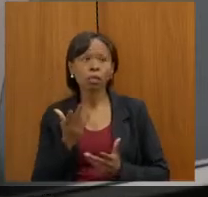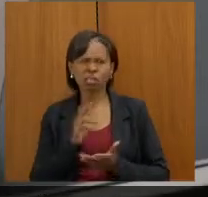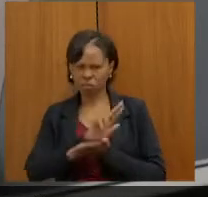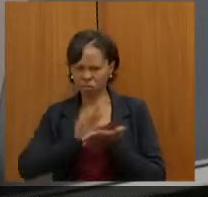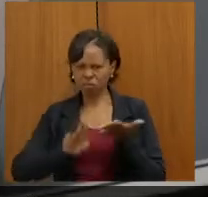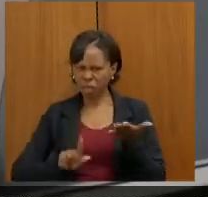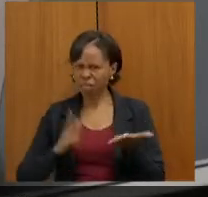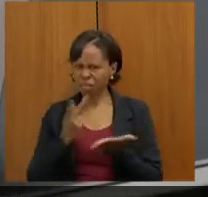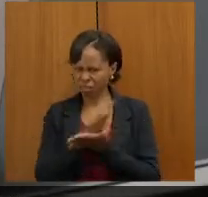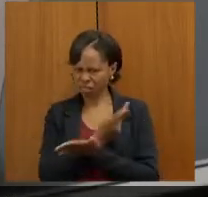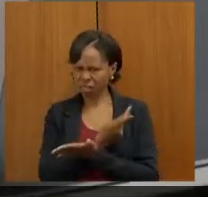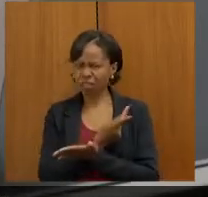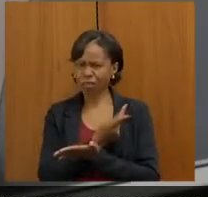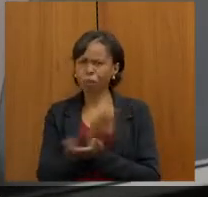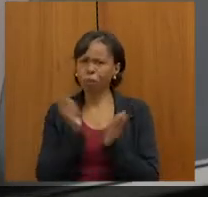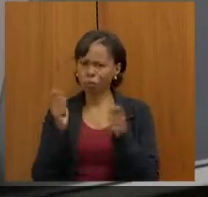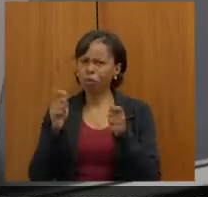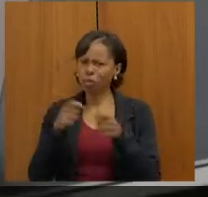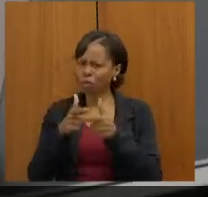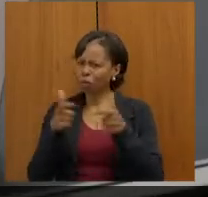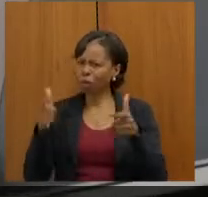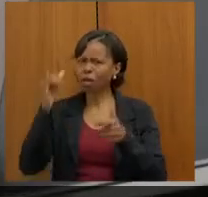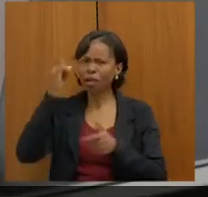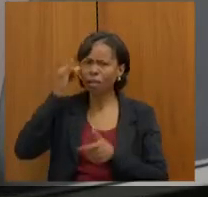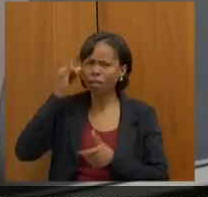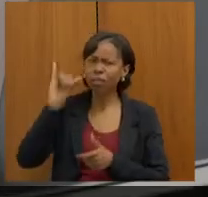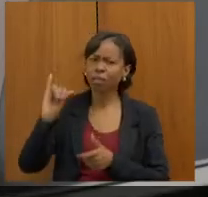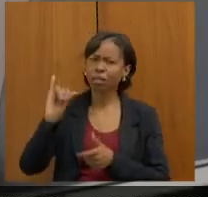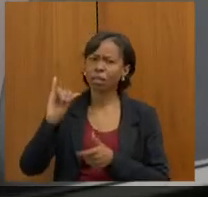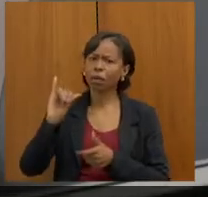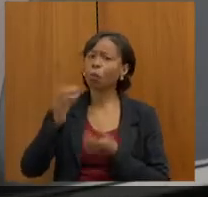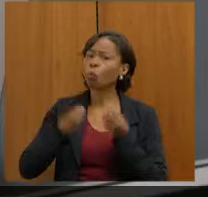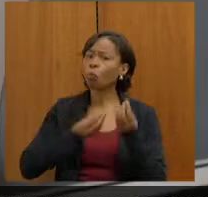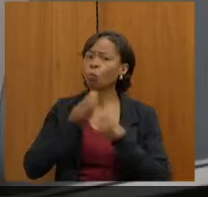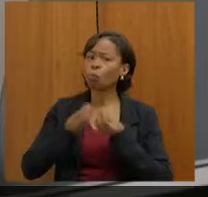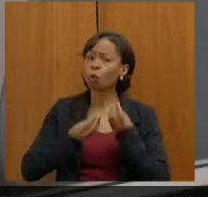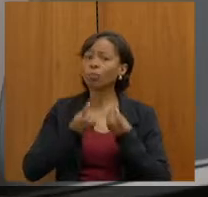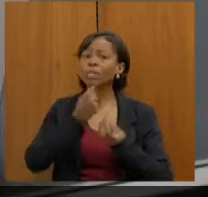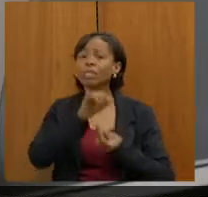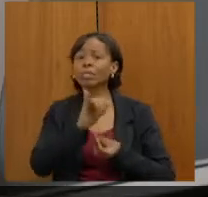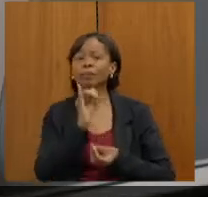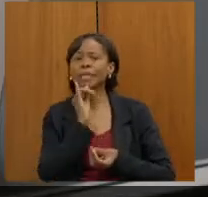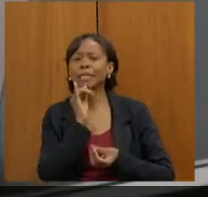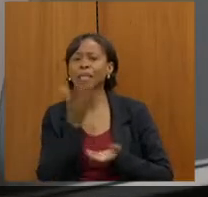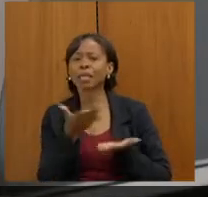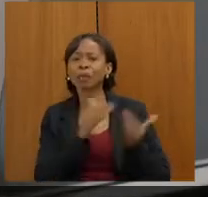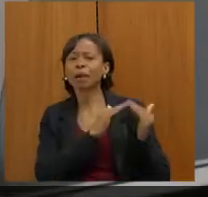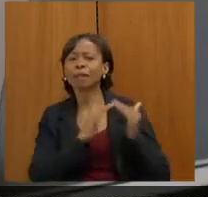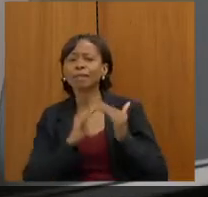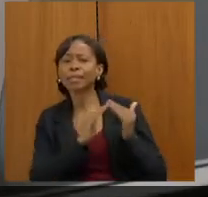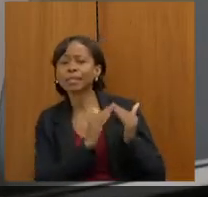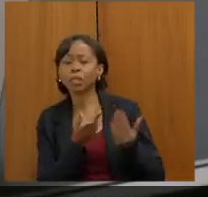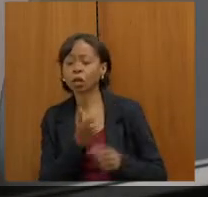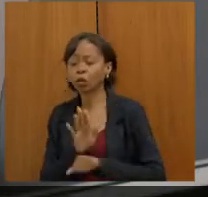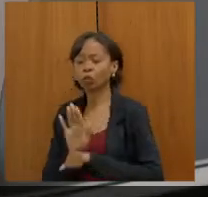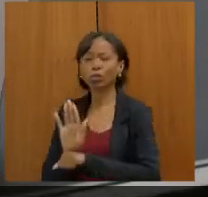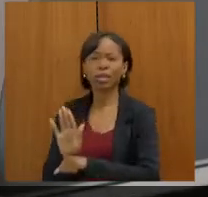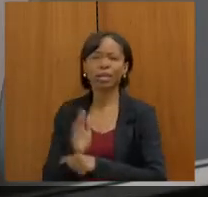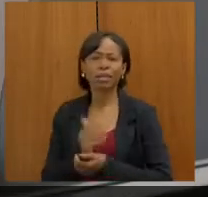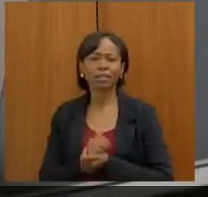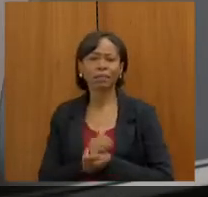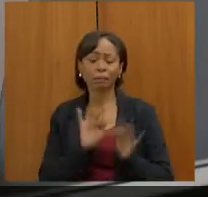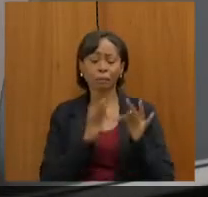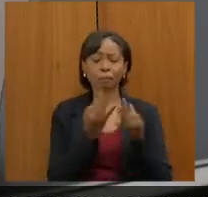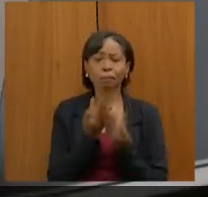casos poderia ser evitado com uma ação uma ação do vizinho uma ação de um familiar poderia ter sido